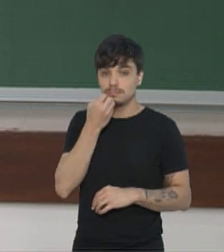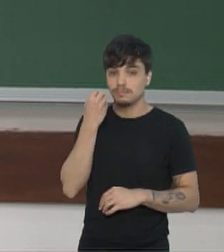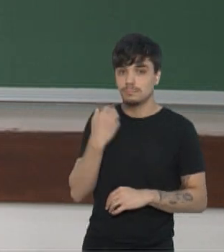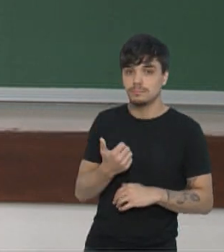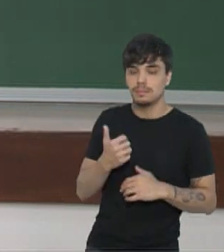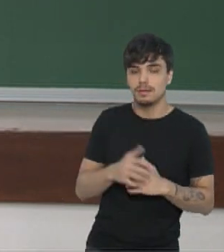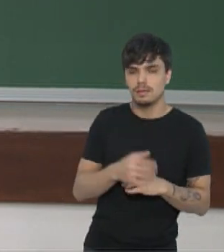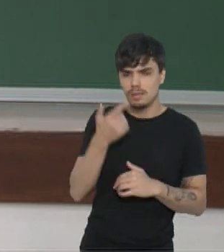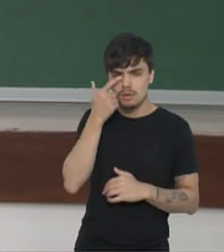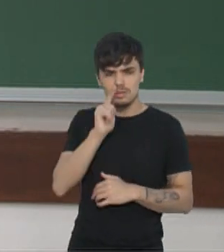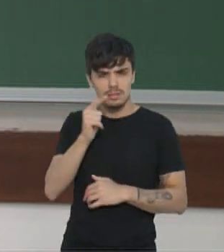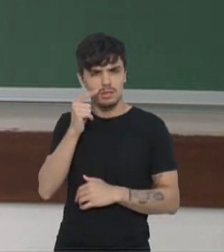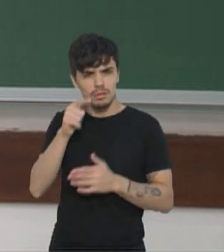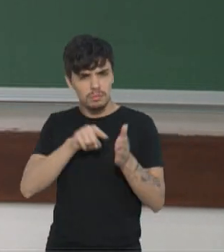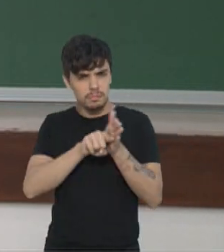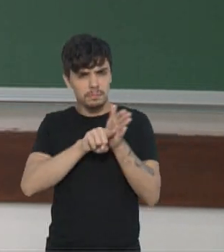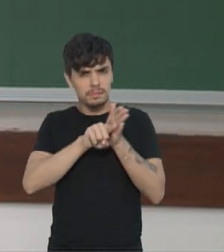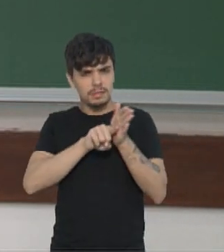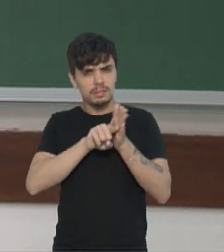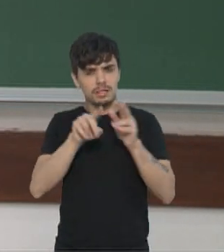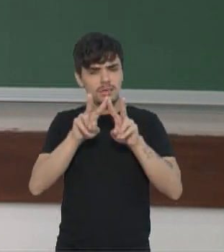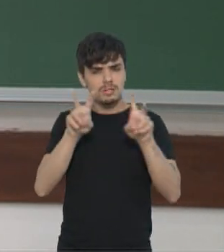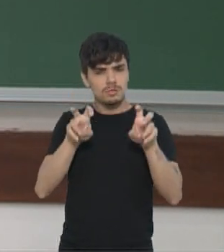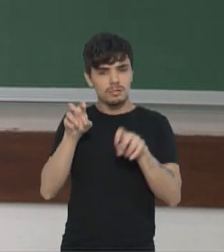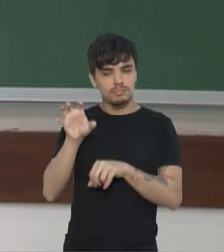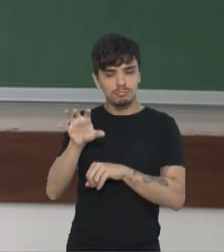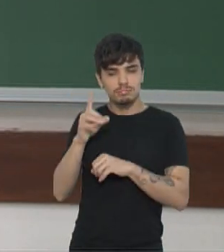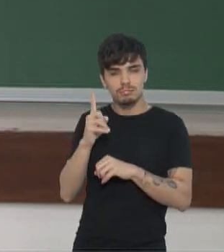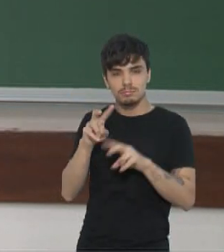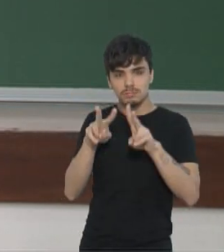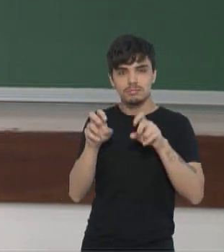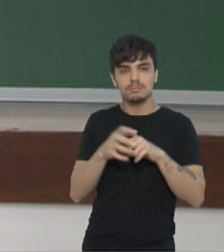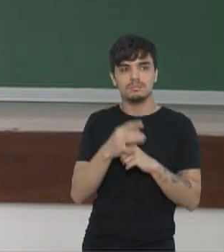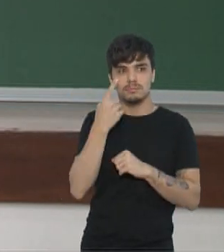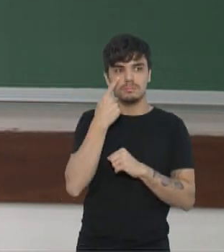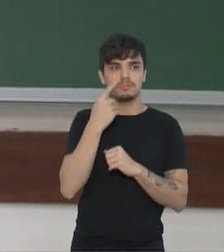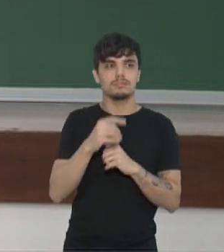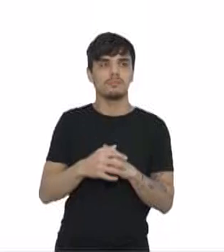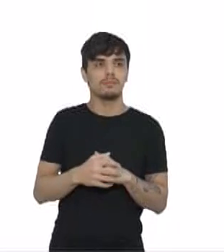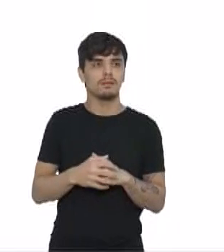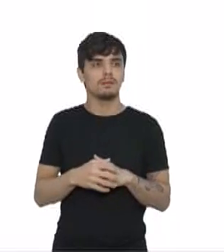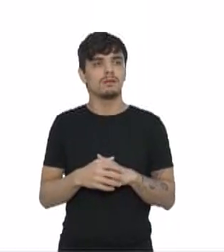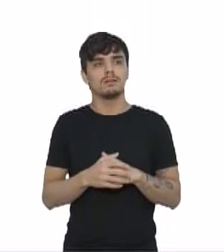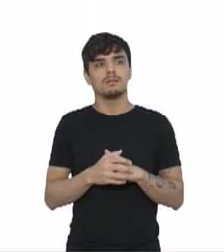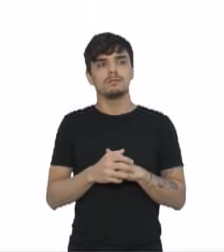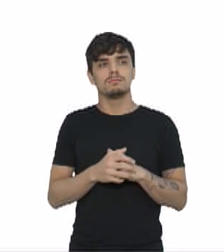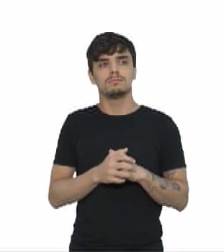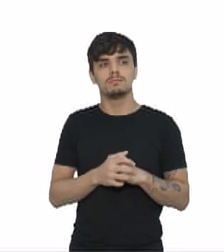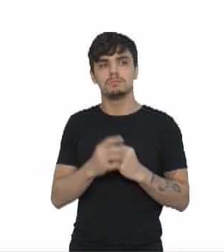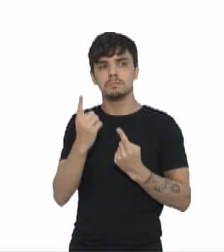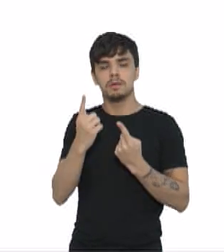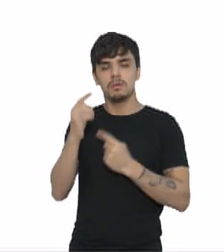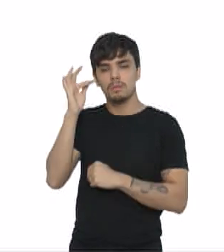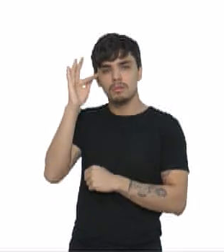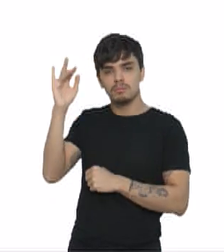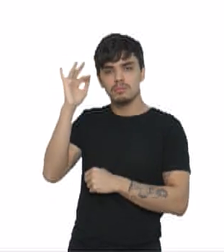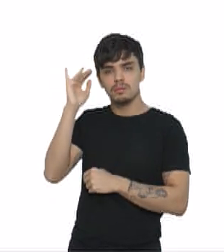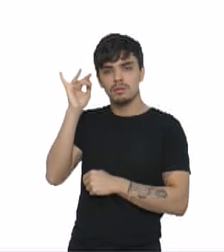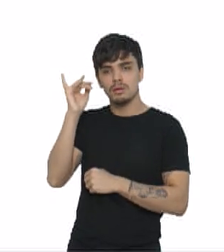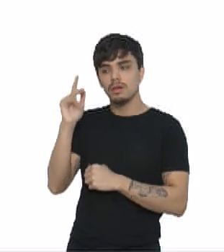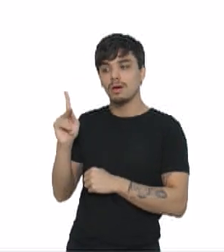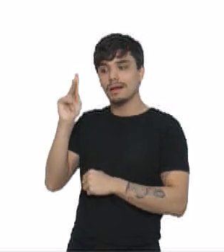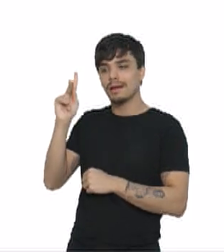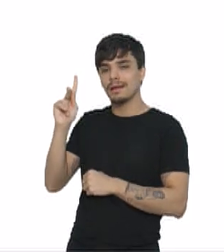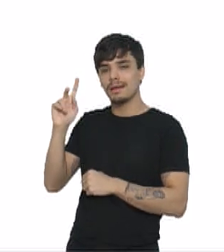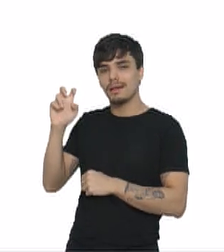muito bem. Conseguiu pesquisar um pouco mais sobre isso? Então vamos lá. Qual é a teoria que Kepler desenvolveu no